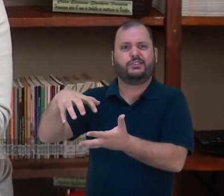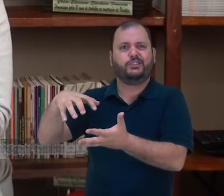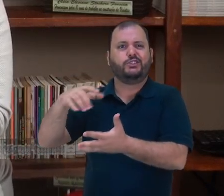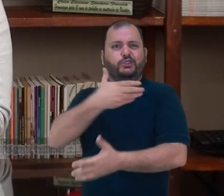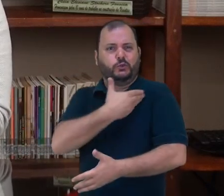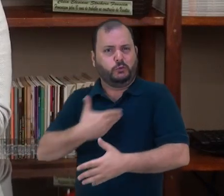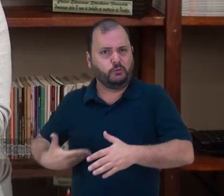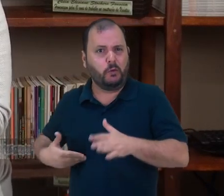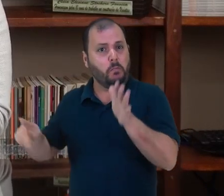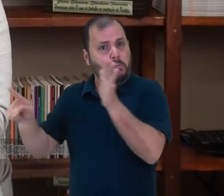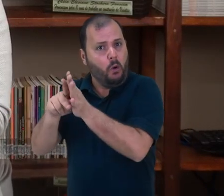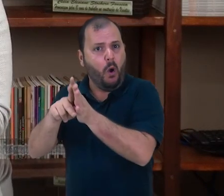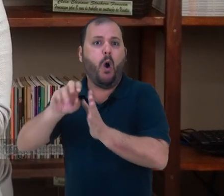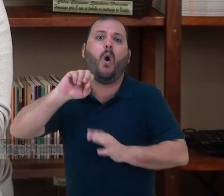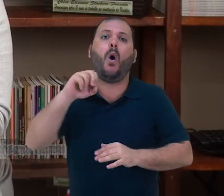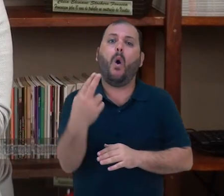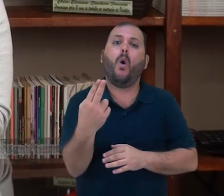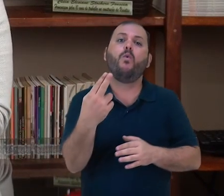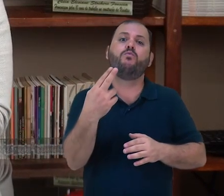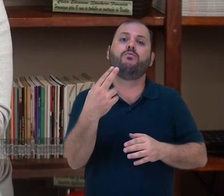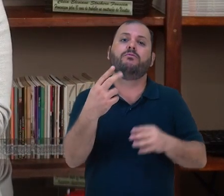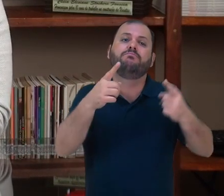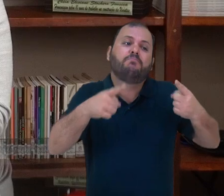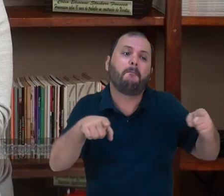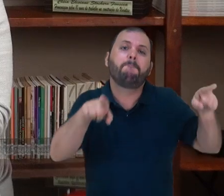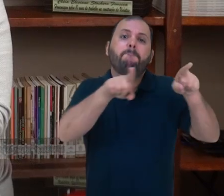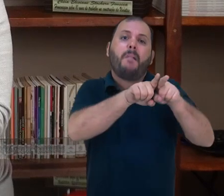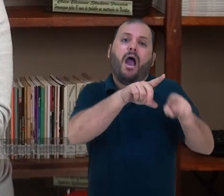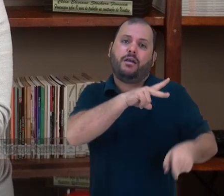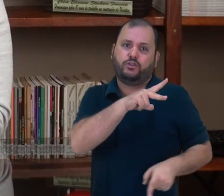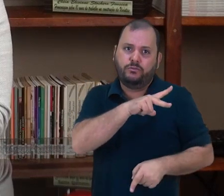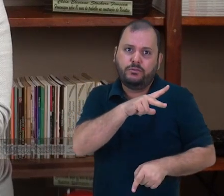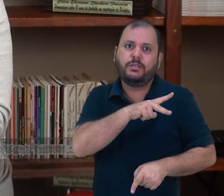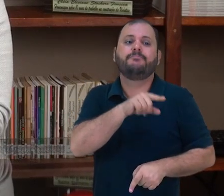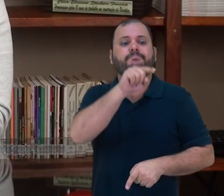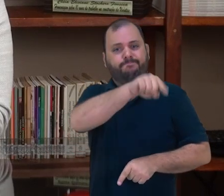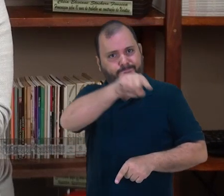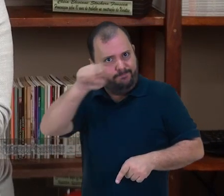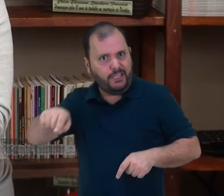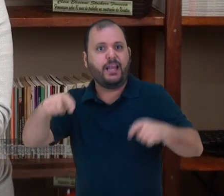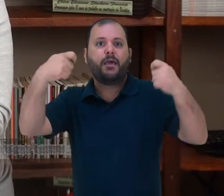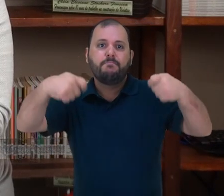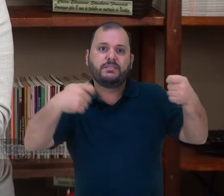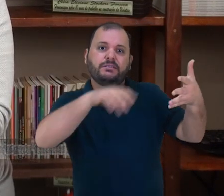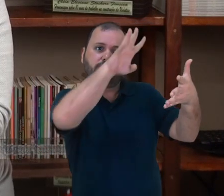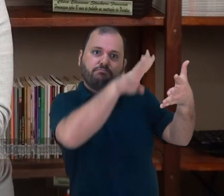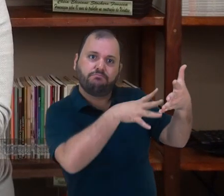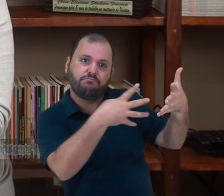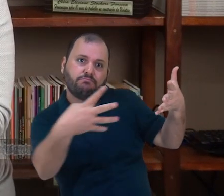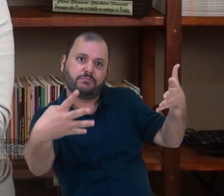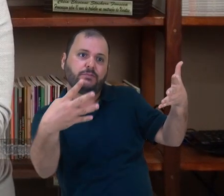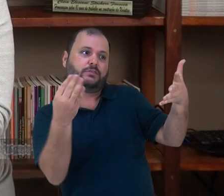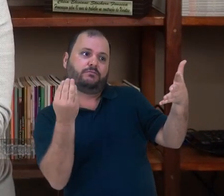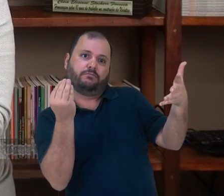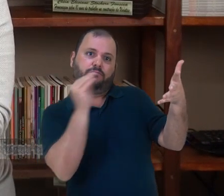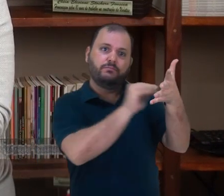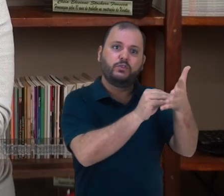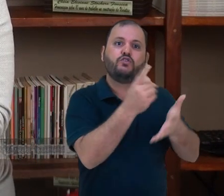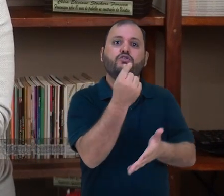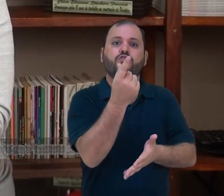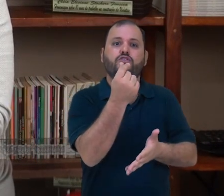incluir em seus orçamentos anuais e plurianuais valores para a realização da tradução e